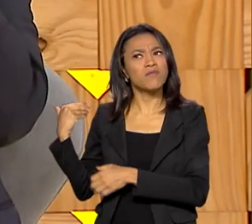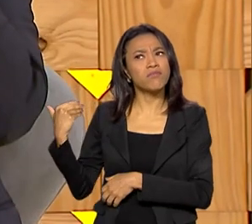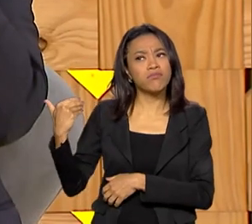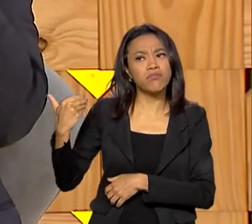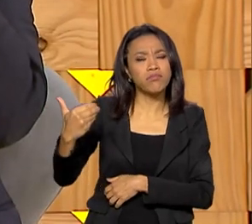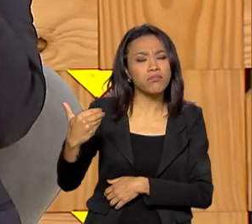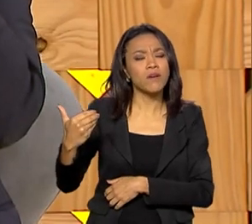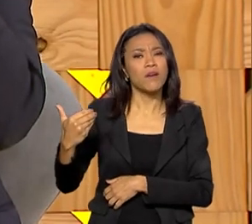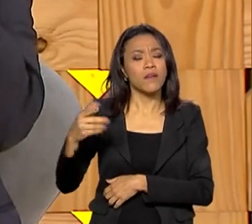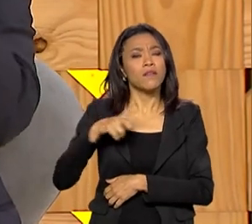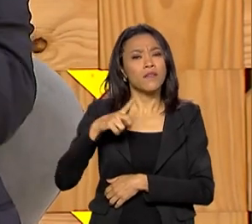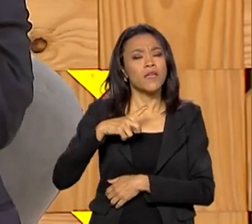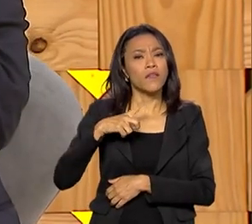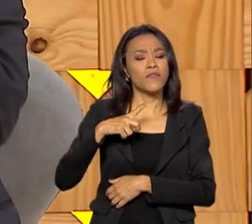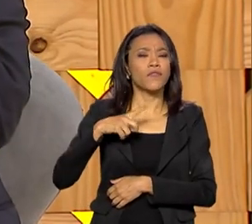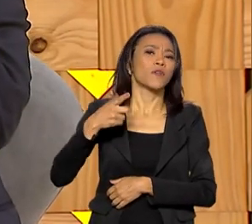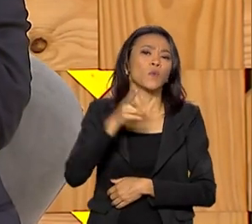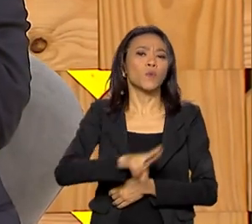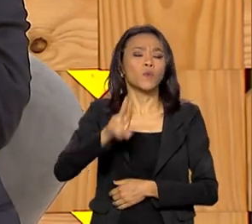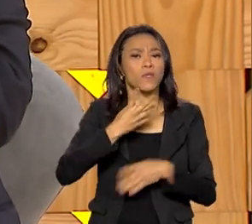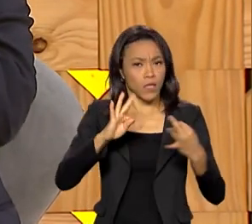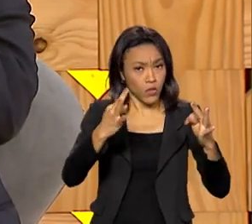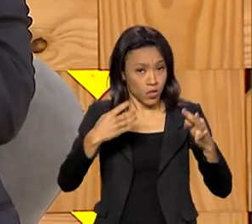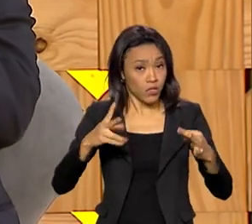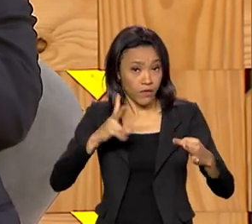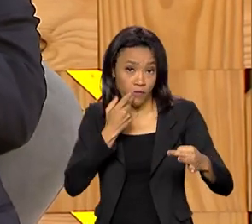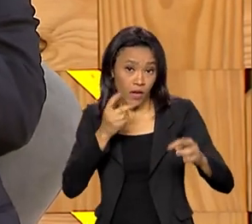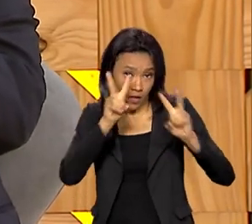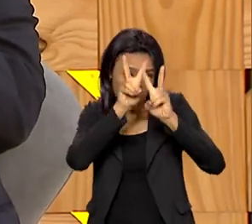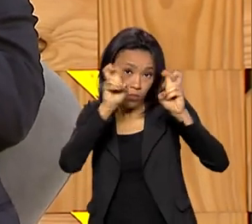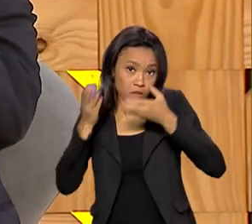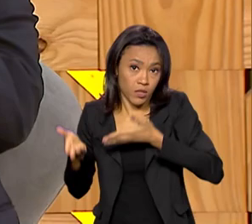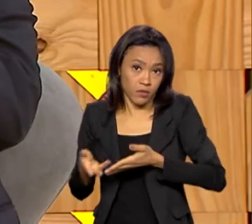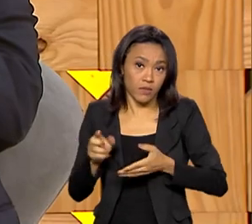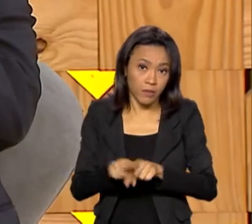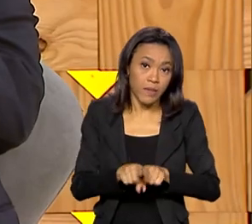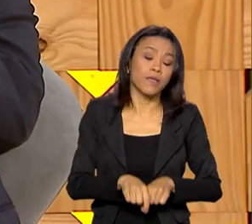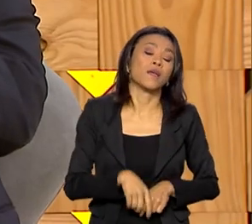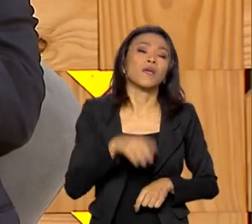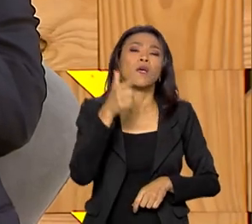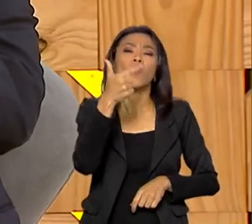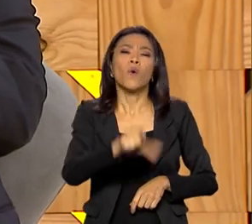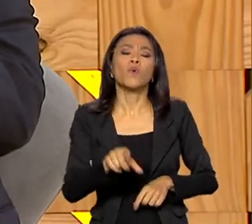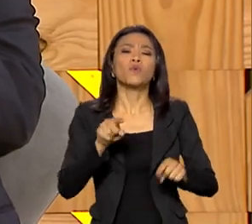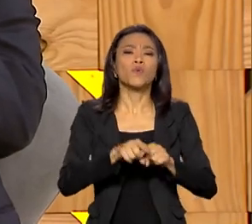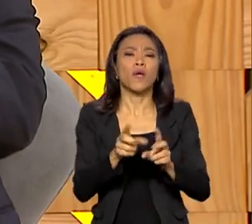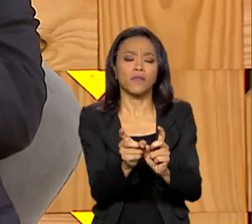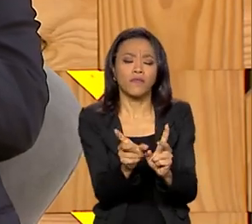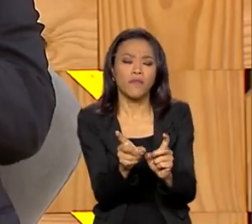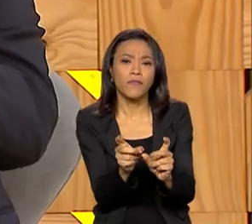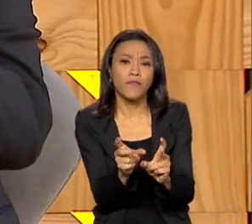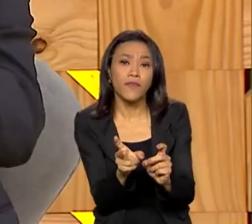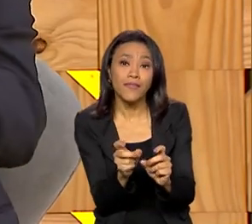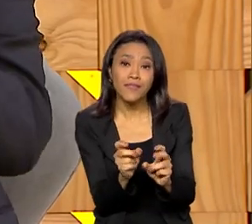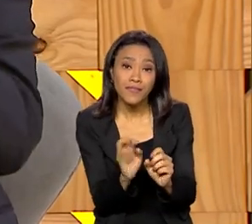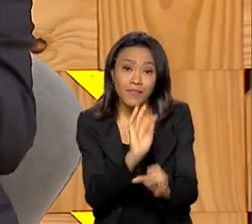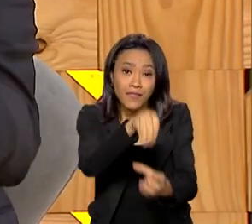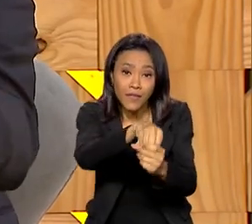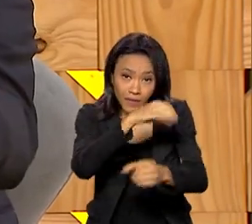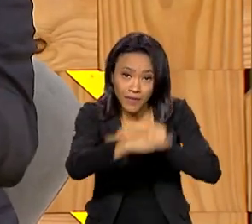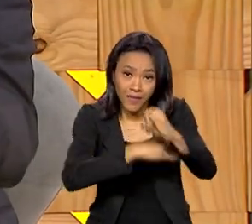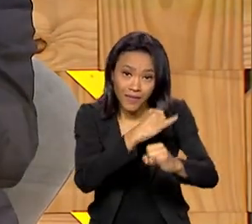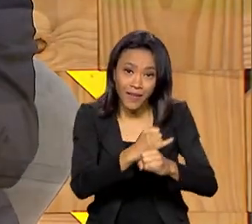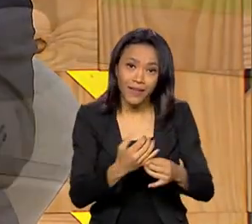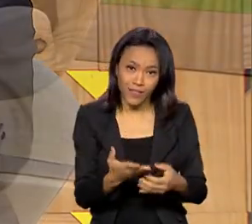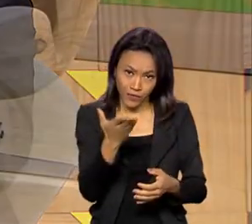processo de modernização, a gente vai falar sobre isso também, mas eu queria entrar na questão do e-commerce, no comércio eletrônico. O senhor